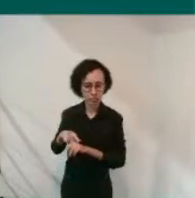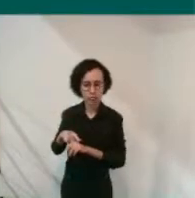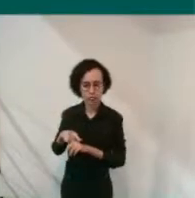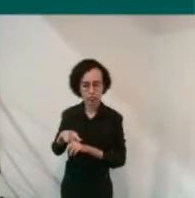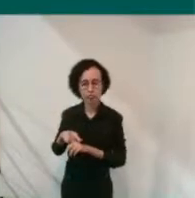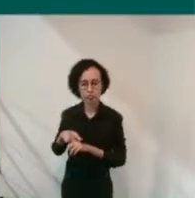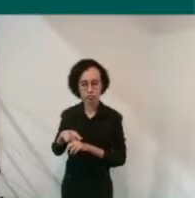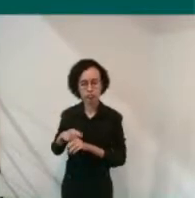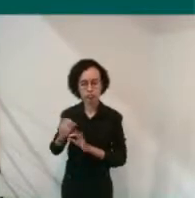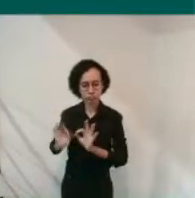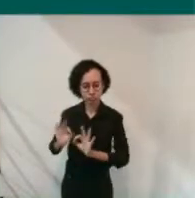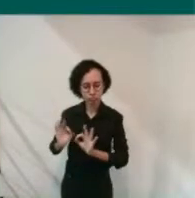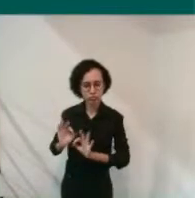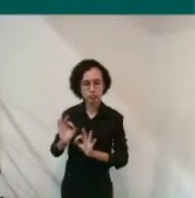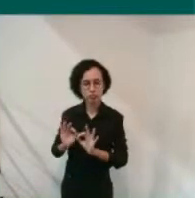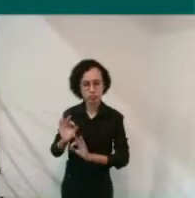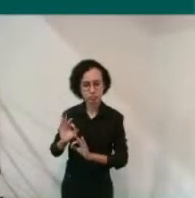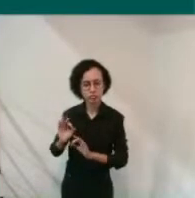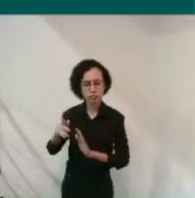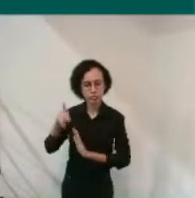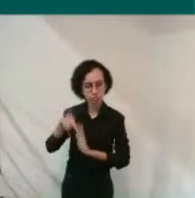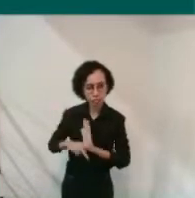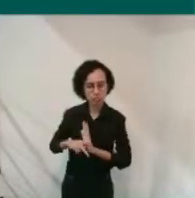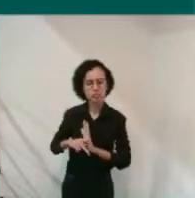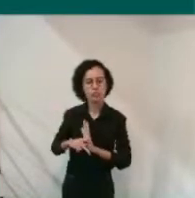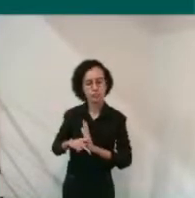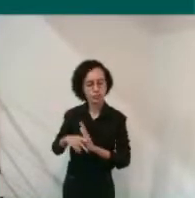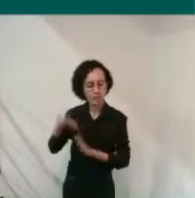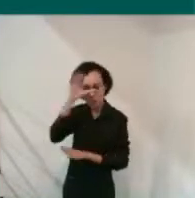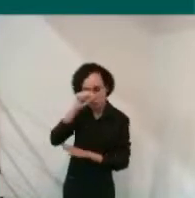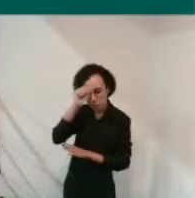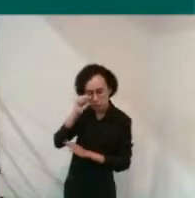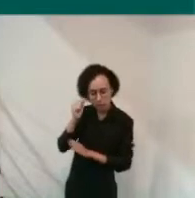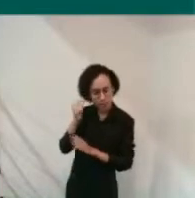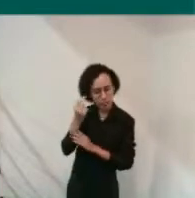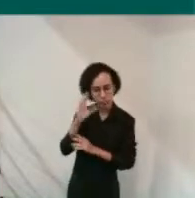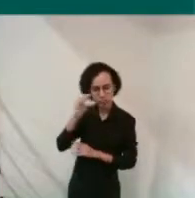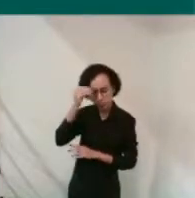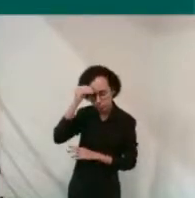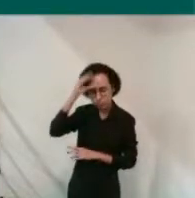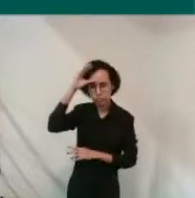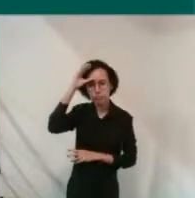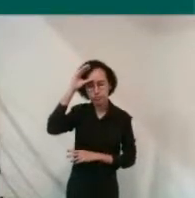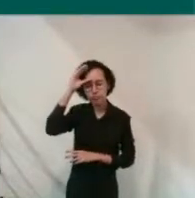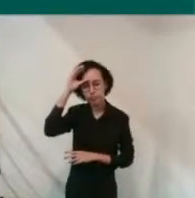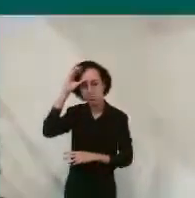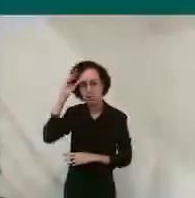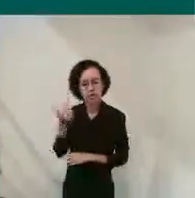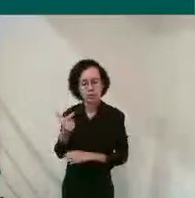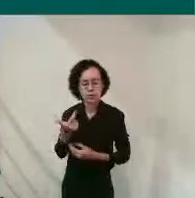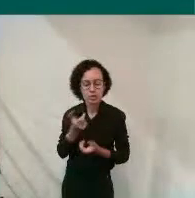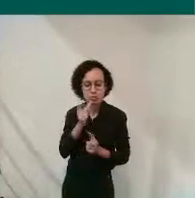com todos vocês, como eu aprendi, como eu cresci. É algo que não tem palavras para